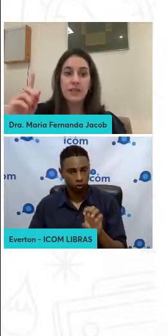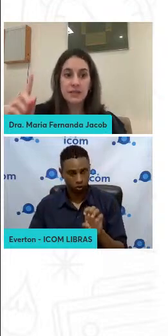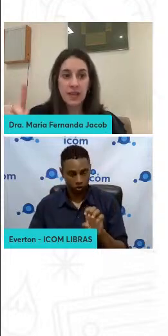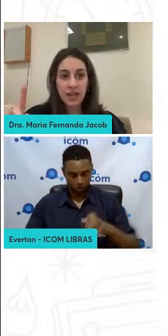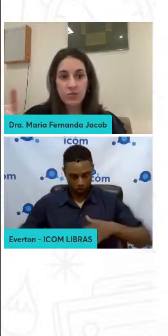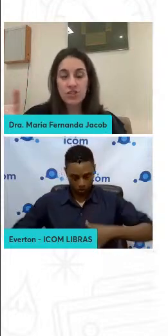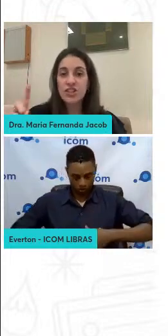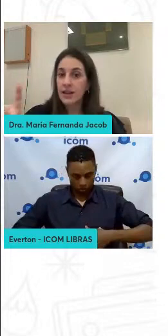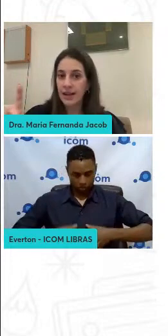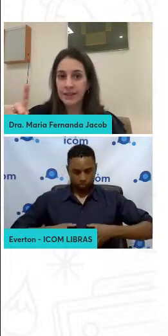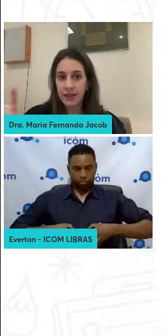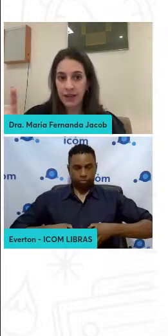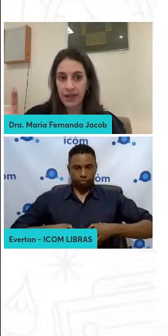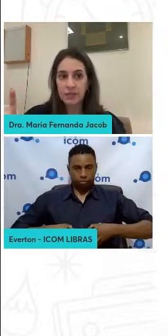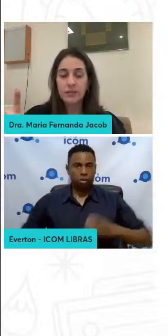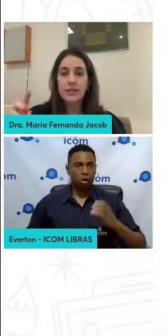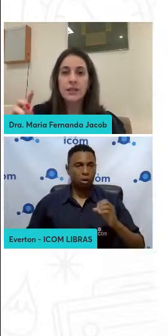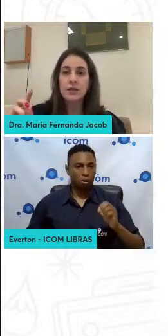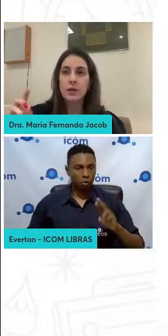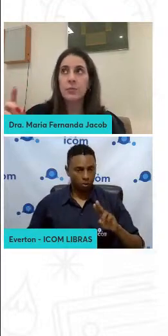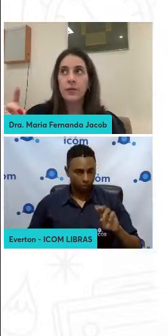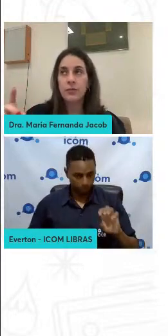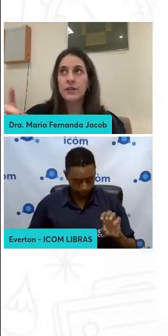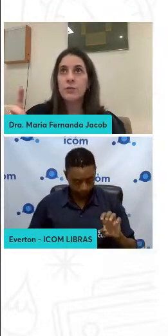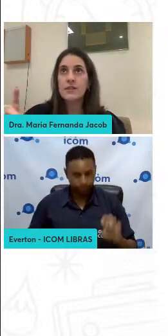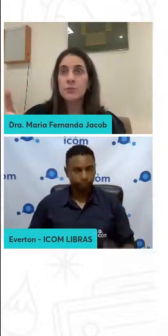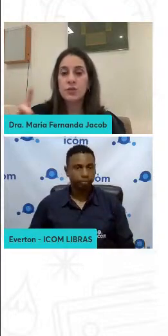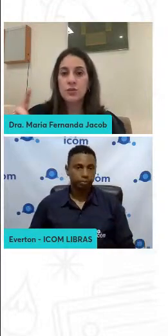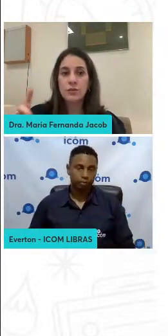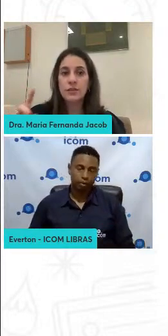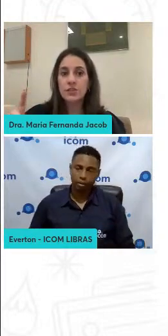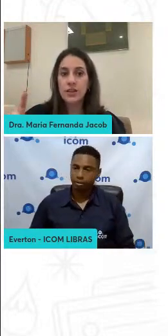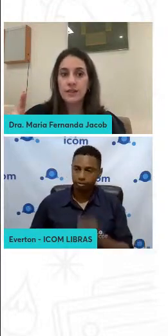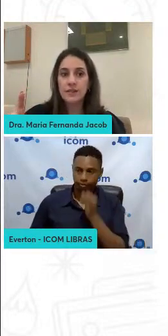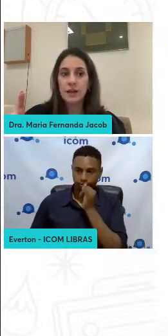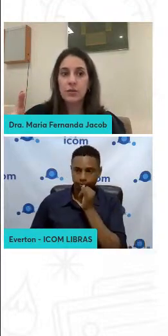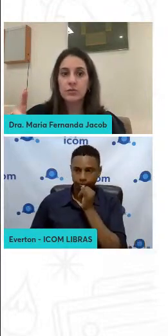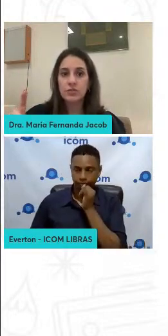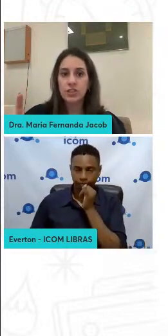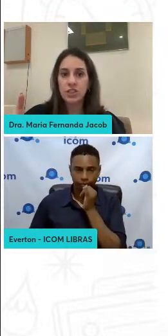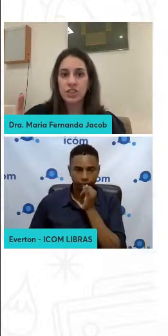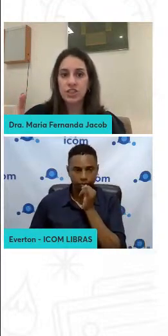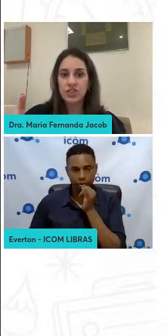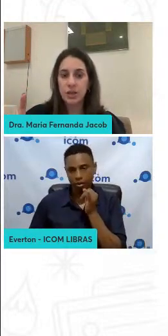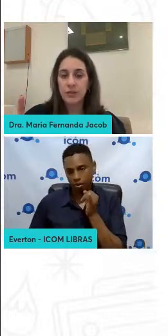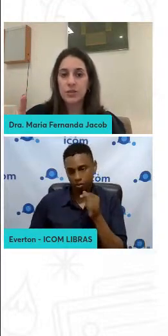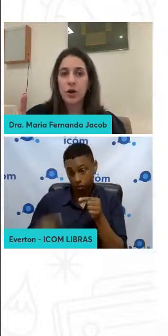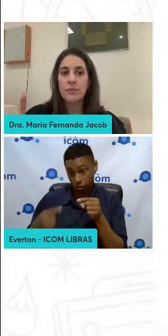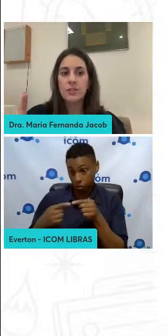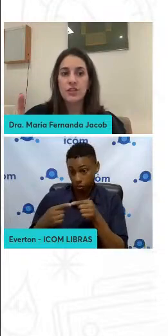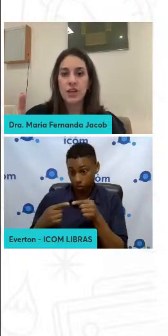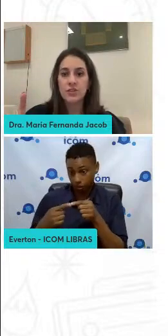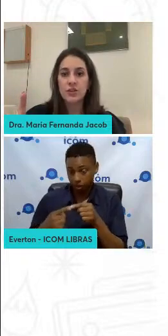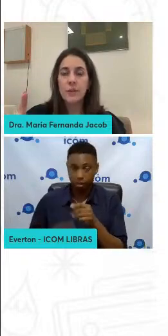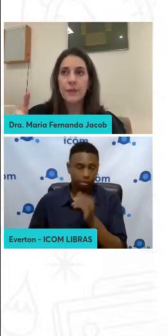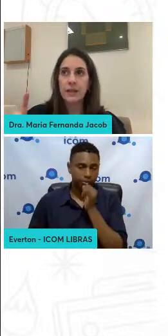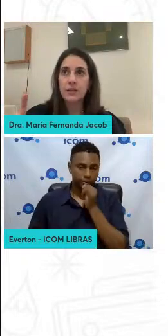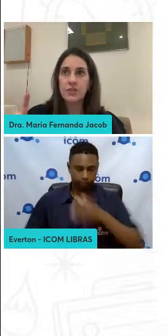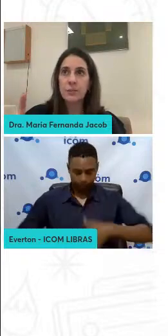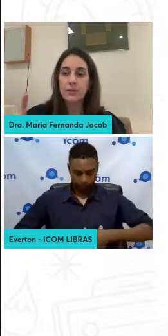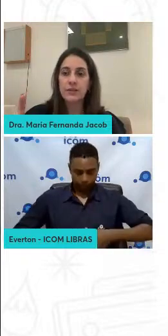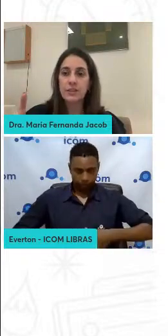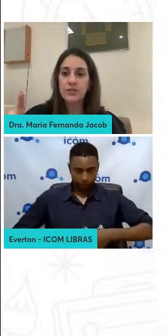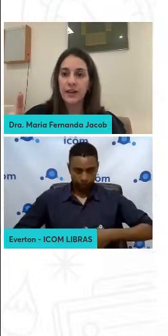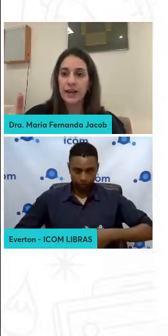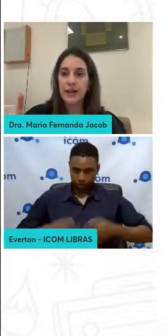core, sendo indicada, claro. Então, eu vou dar um exemplo de contraindicação de abdômen, gente. Aqui eu